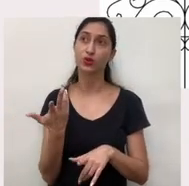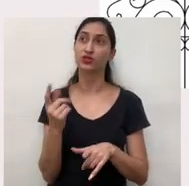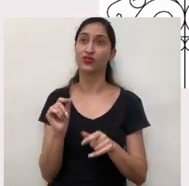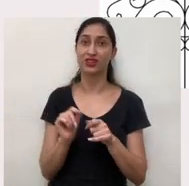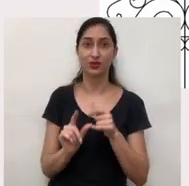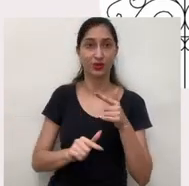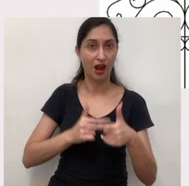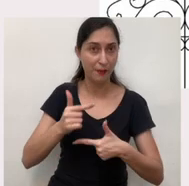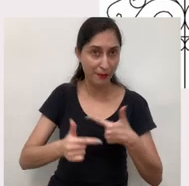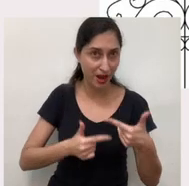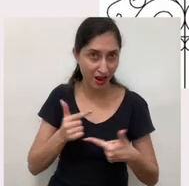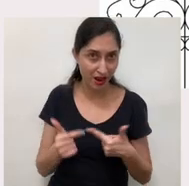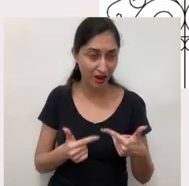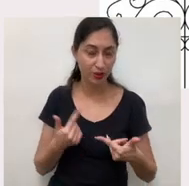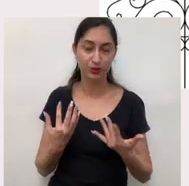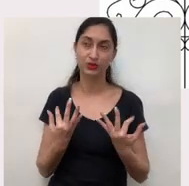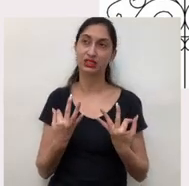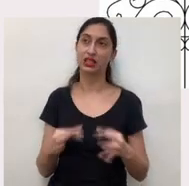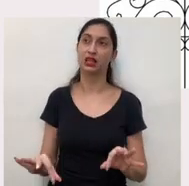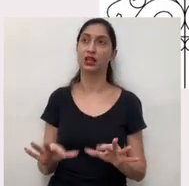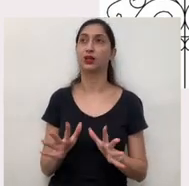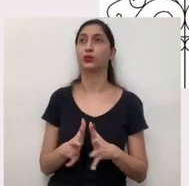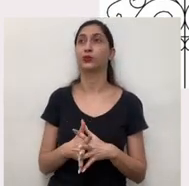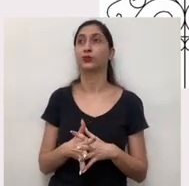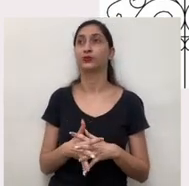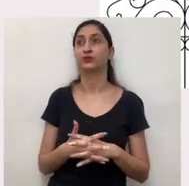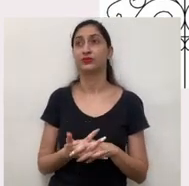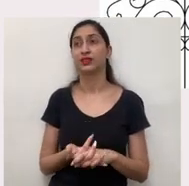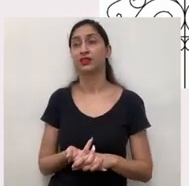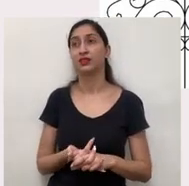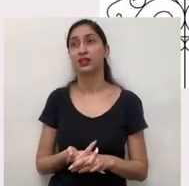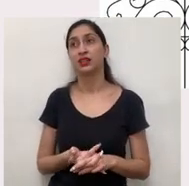fazer esse trabalho, né,